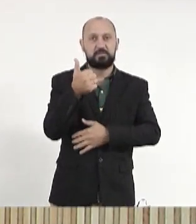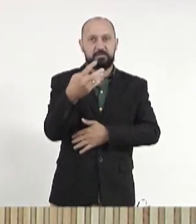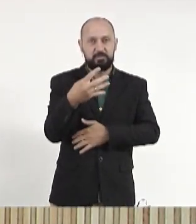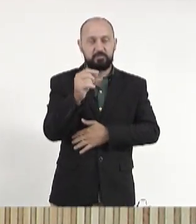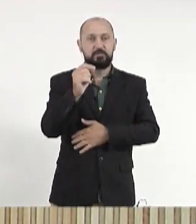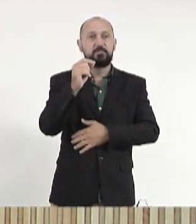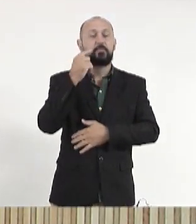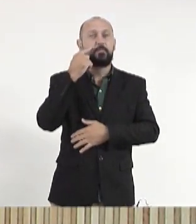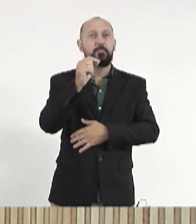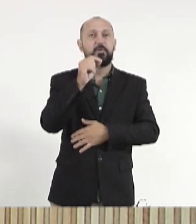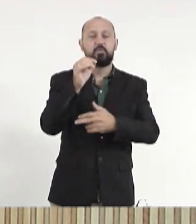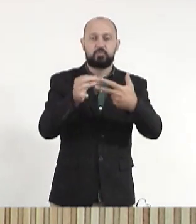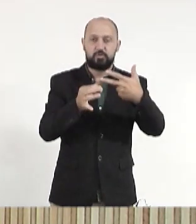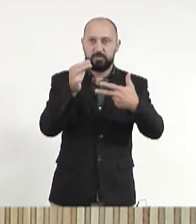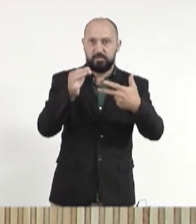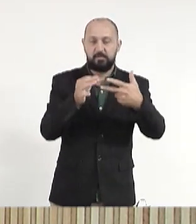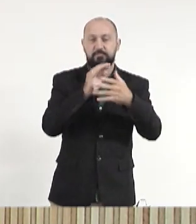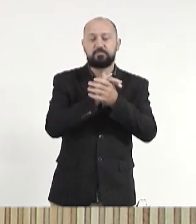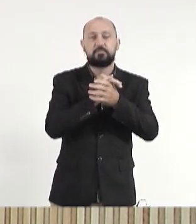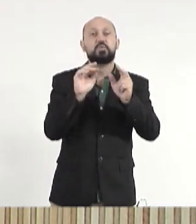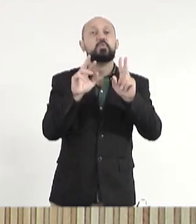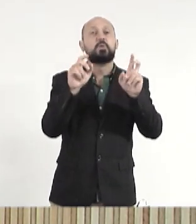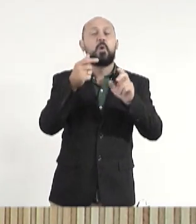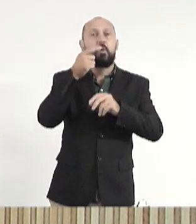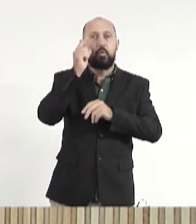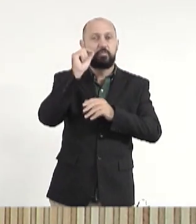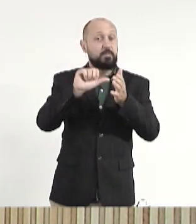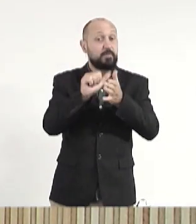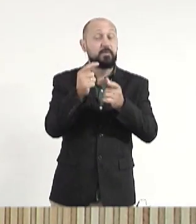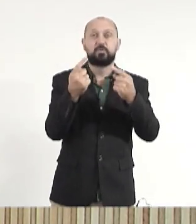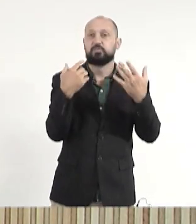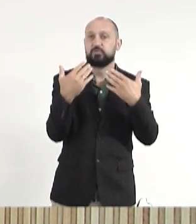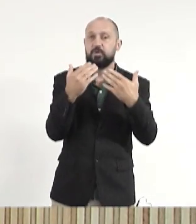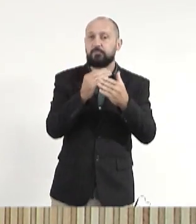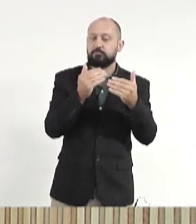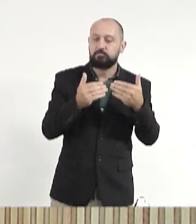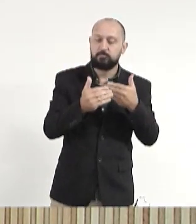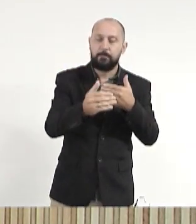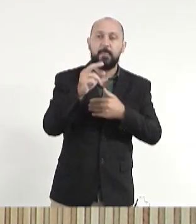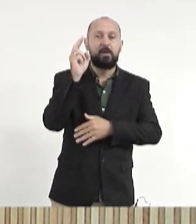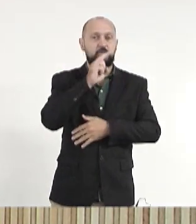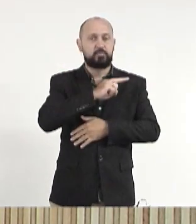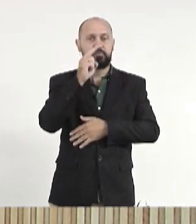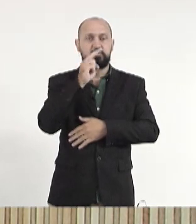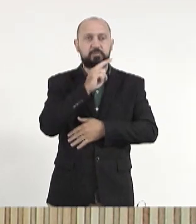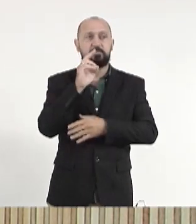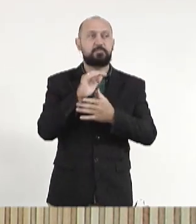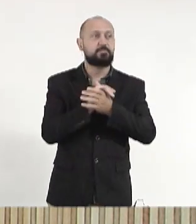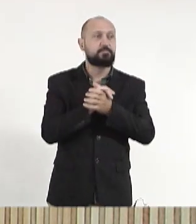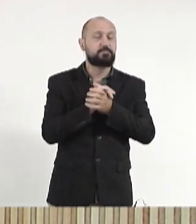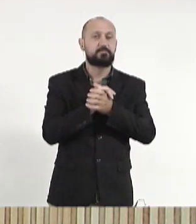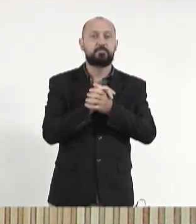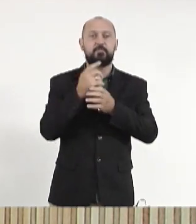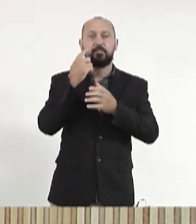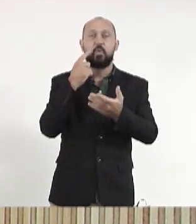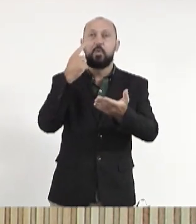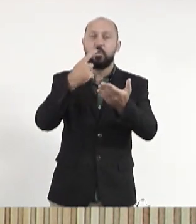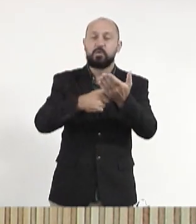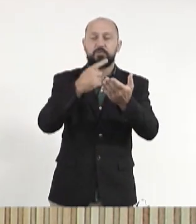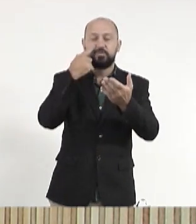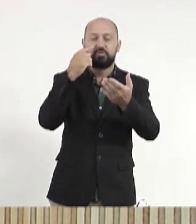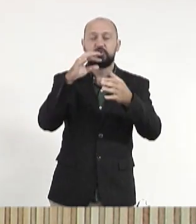214, encaminhado pelo Poder Judiciário. Essa matéria ela passou ontem em primeira discussão, está tramitando em regime de urgência após acordo